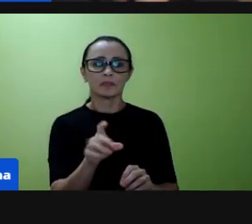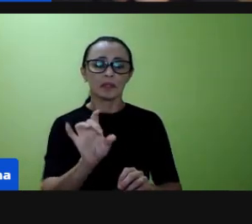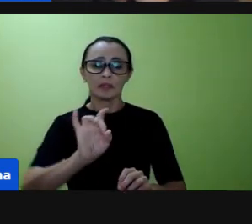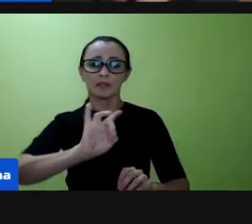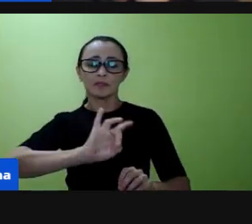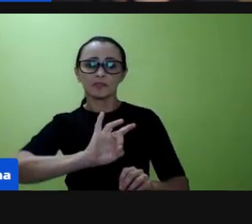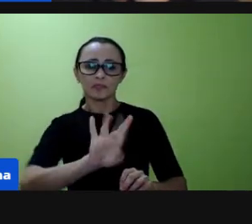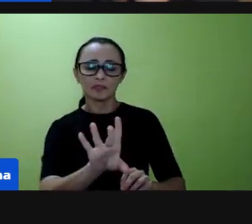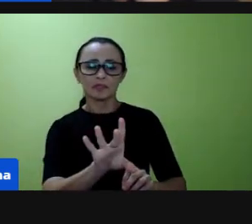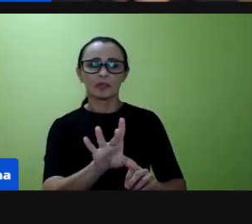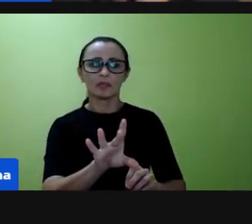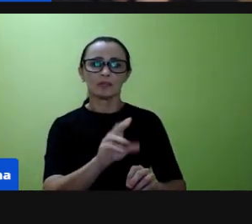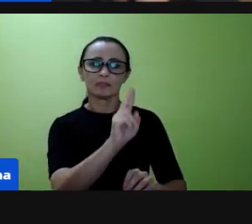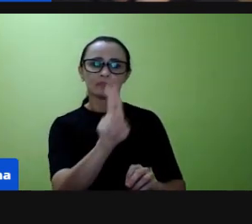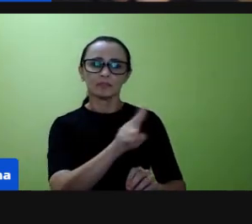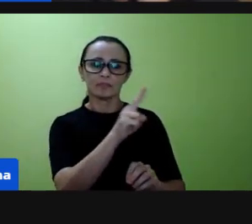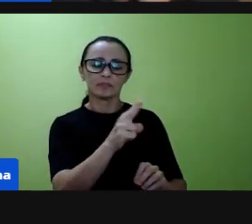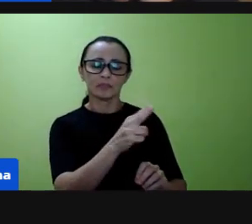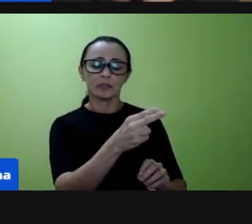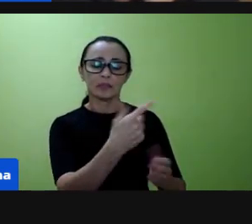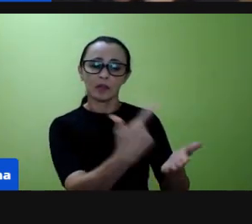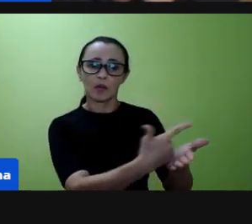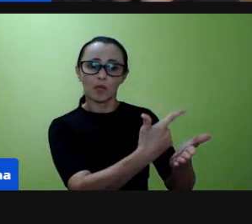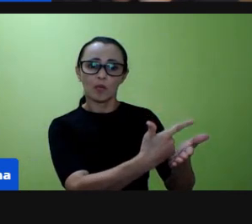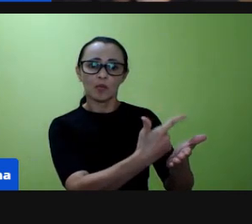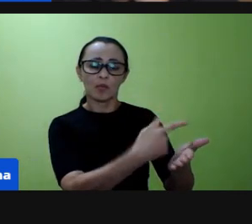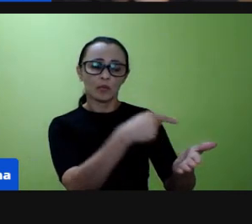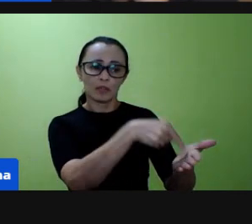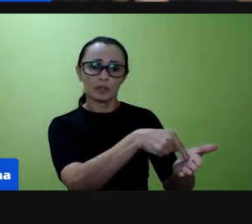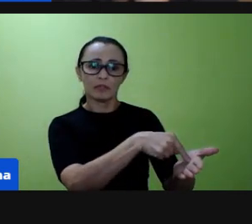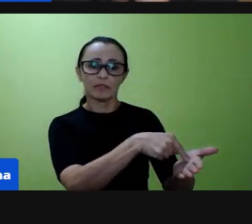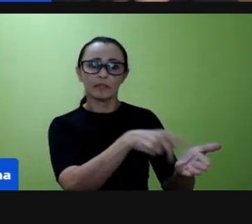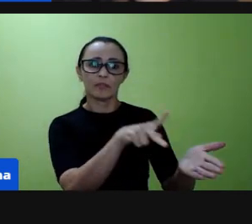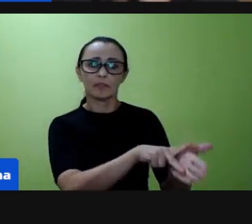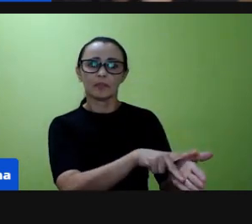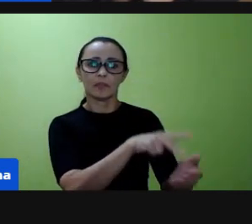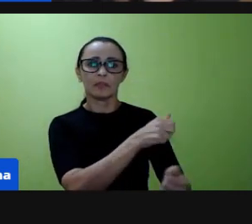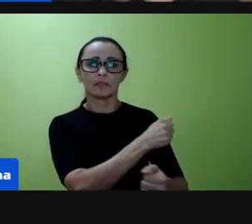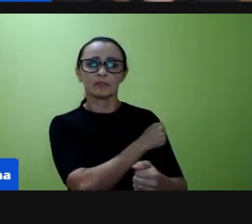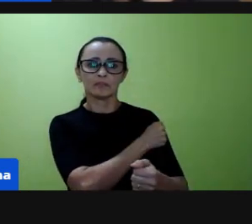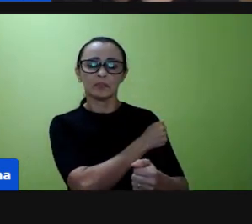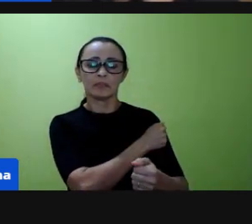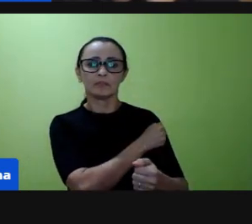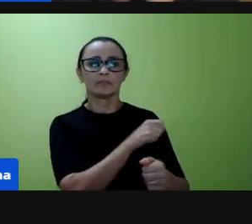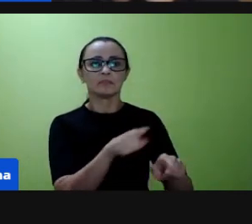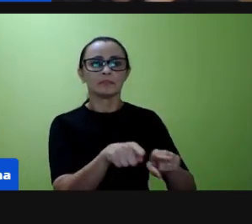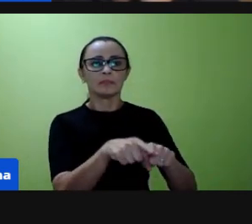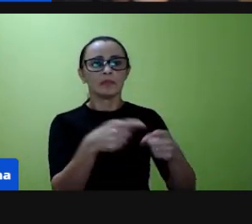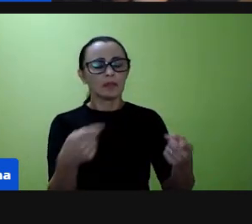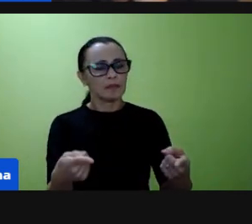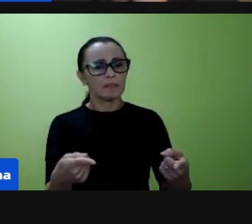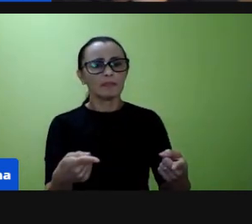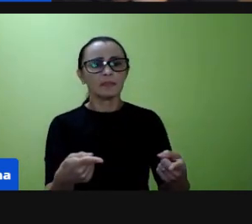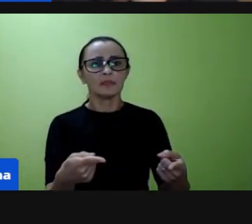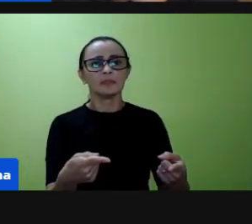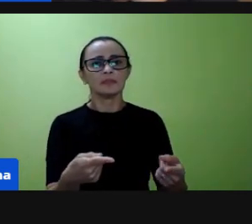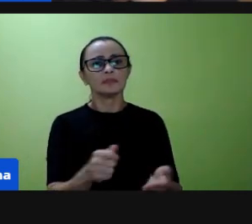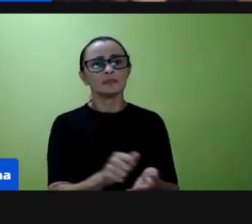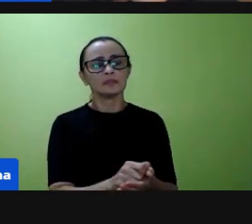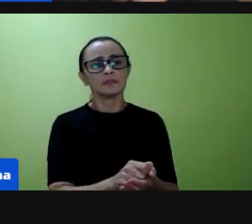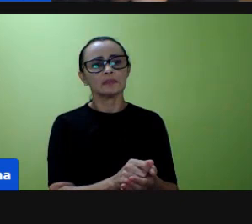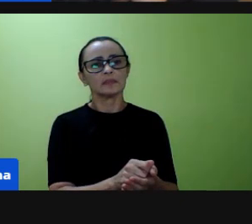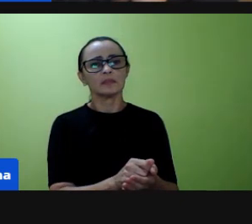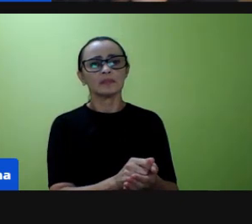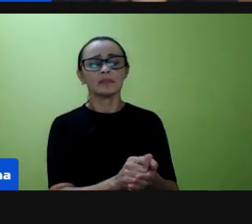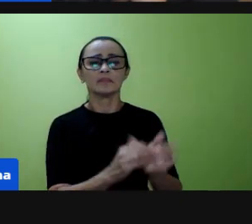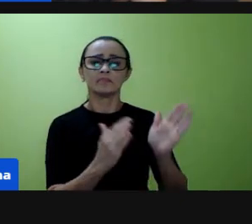trouxe uma maior possibilidade, inclusive, crítica do professor em cima de determinadas abordagens